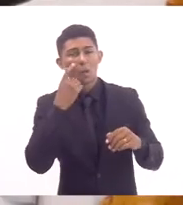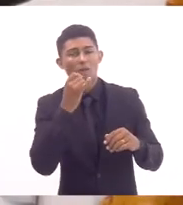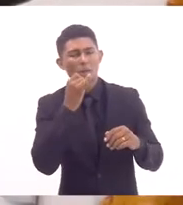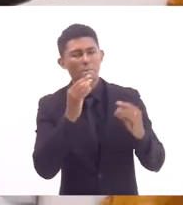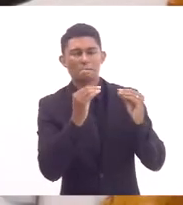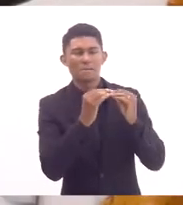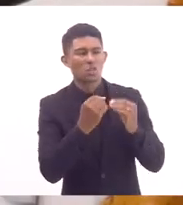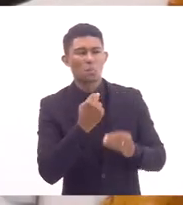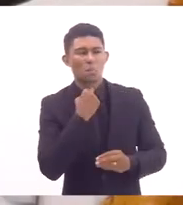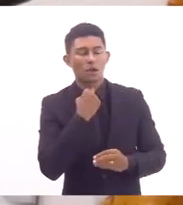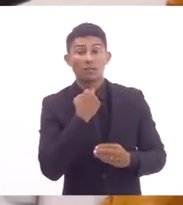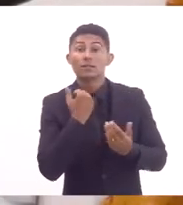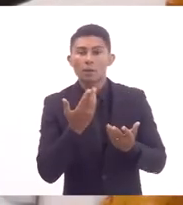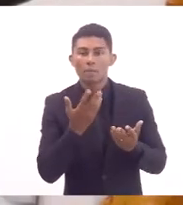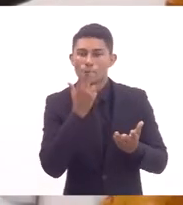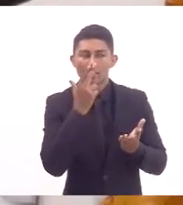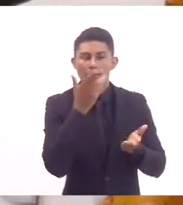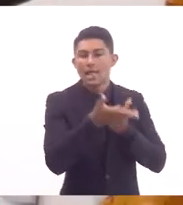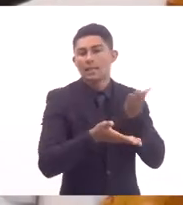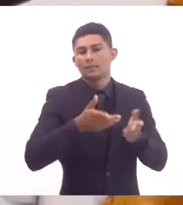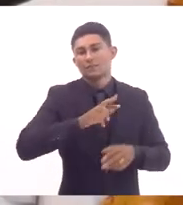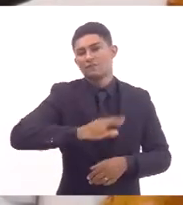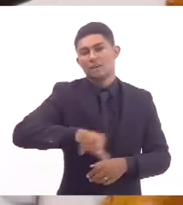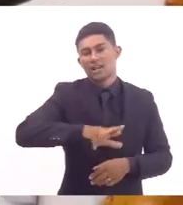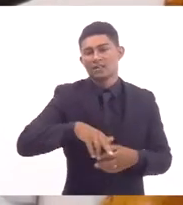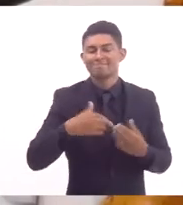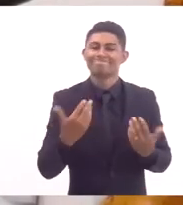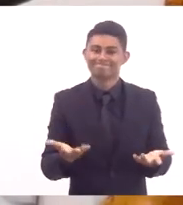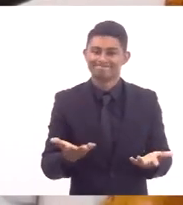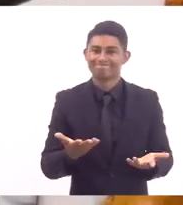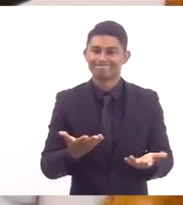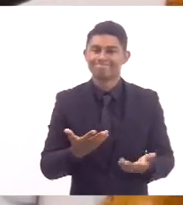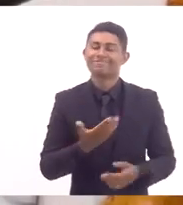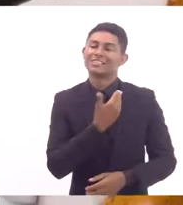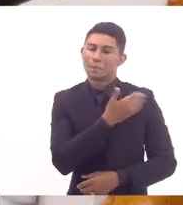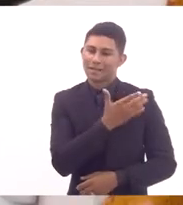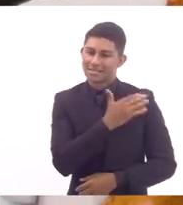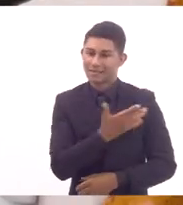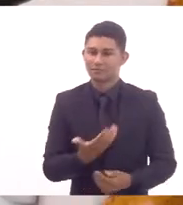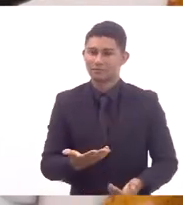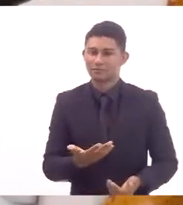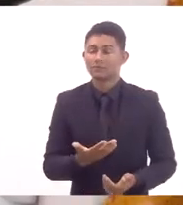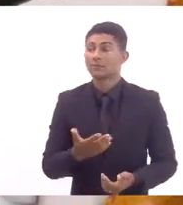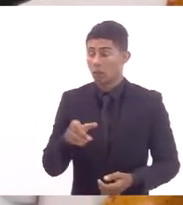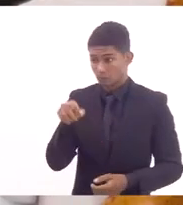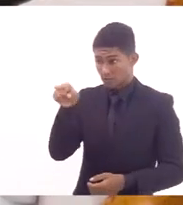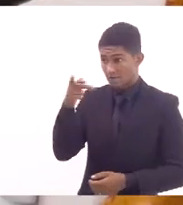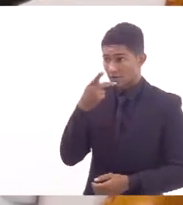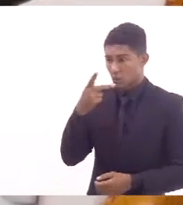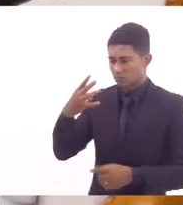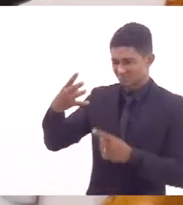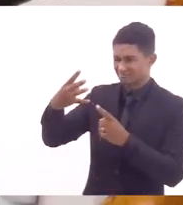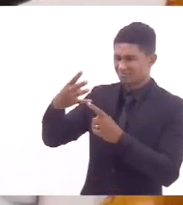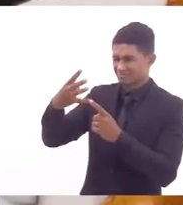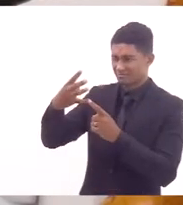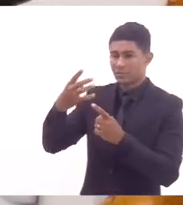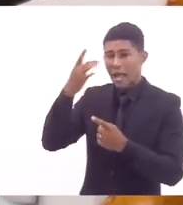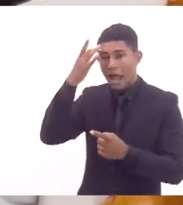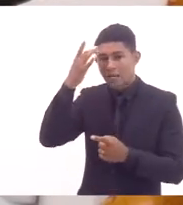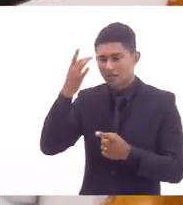discriminação Então eu acho que essas precisão não sei citar no corpo da lei Mas sempre é importante